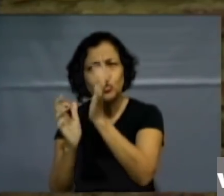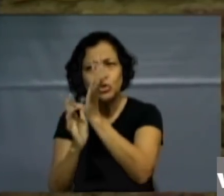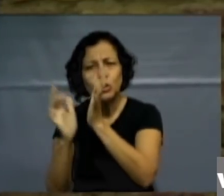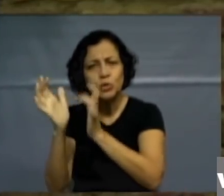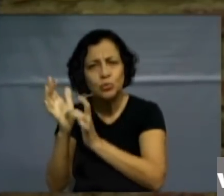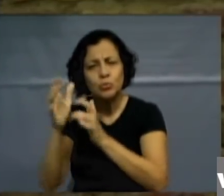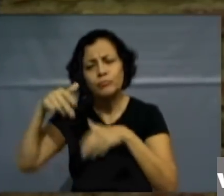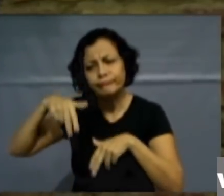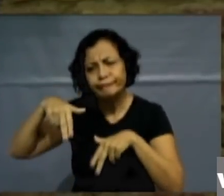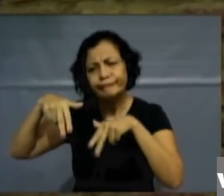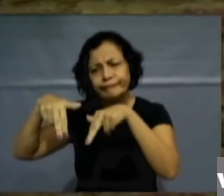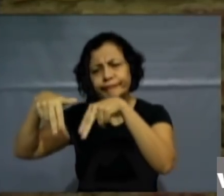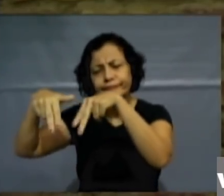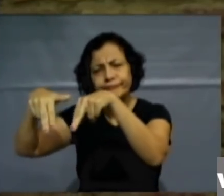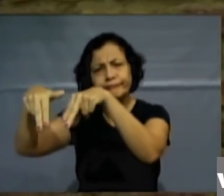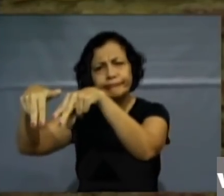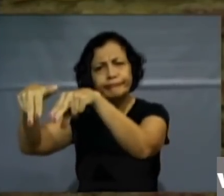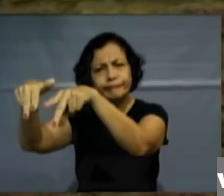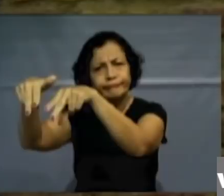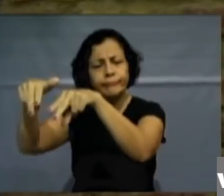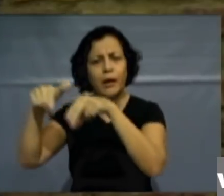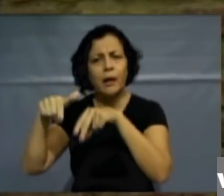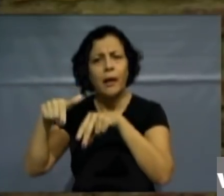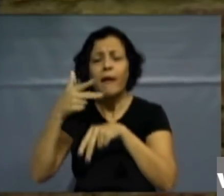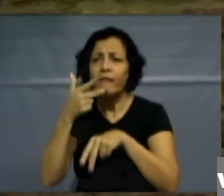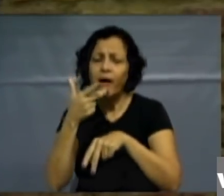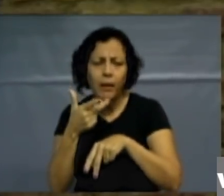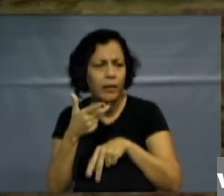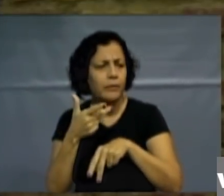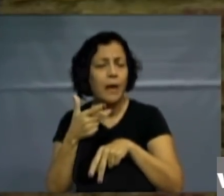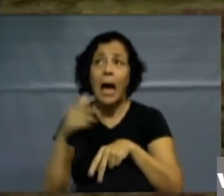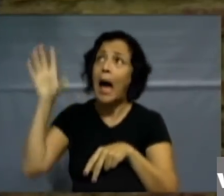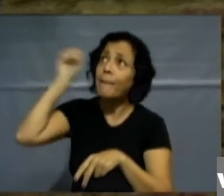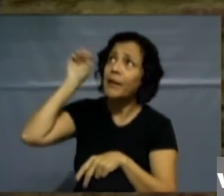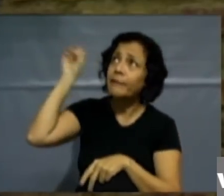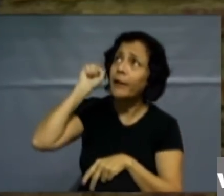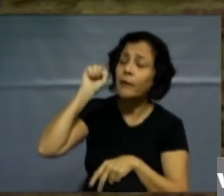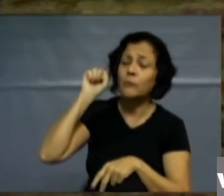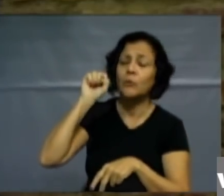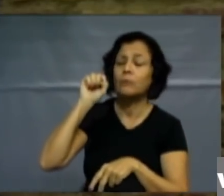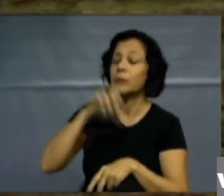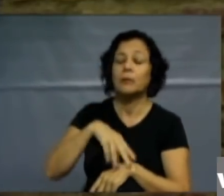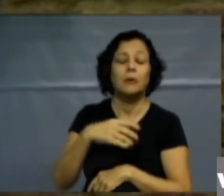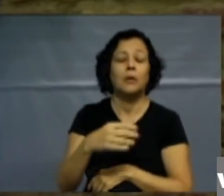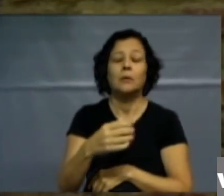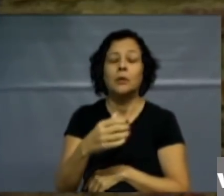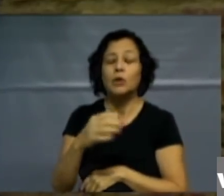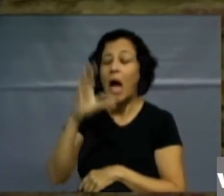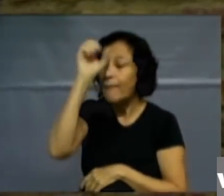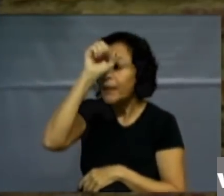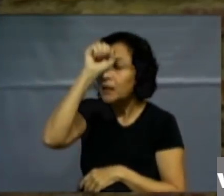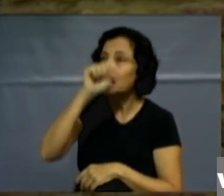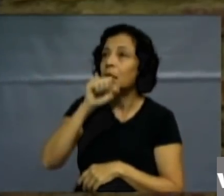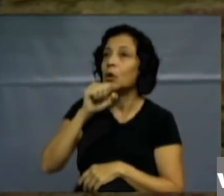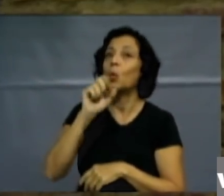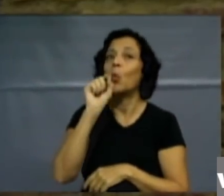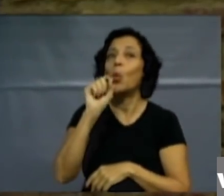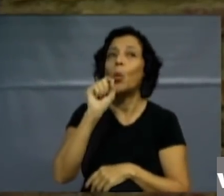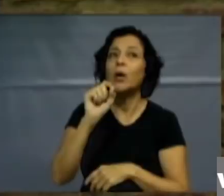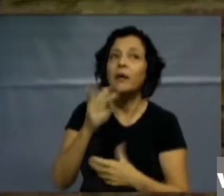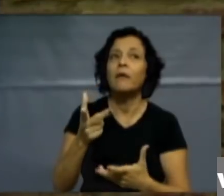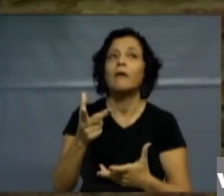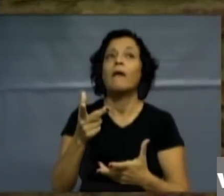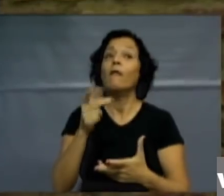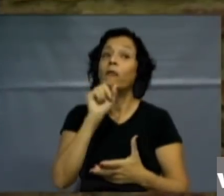em perdão, em mansuetude, etc, e mais etc, quando Jesus vai ser preso, o que é que ele faz? Arranca a orelha